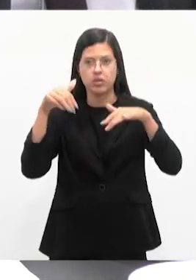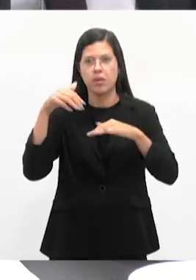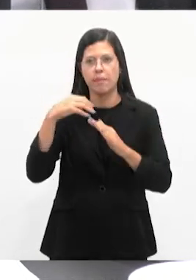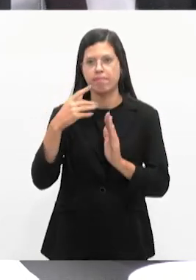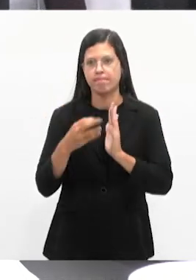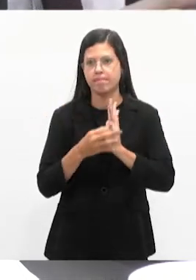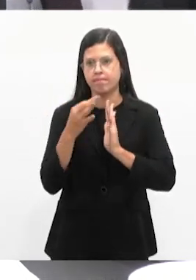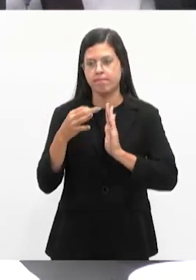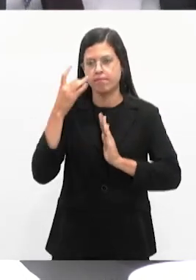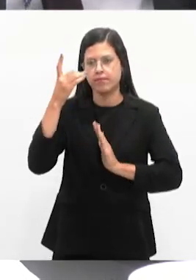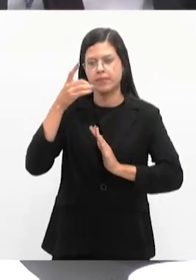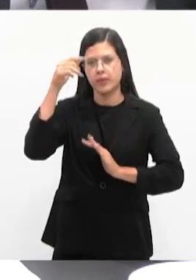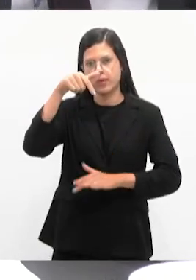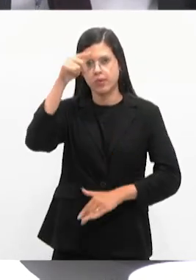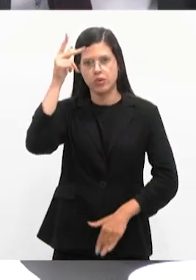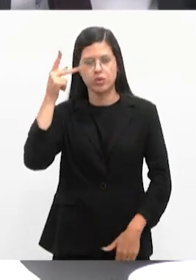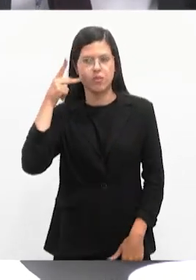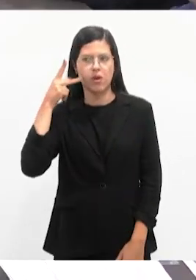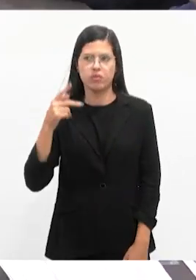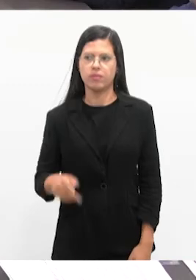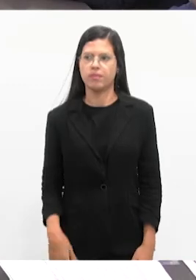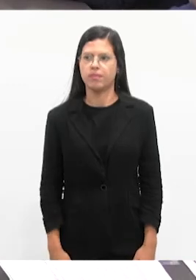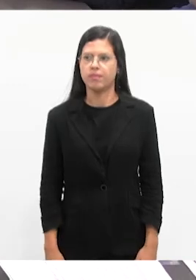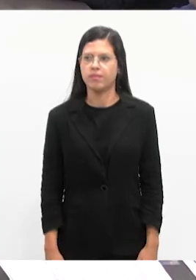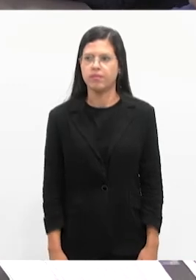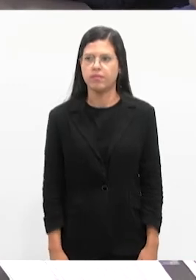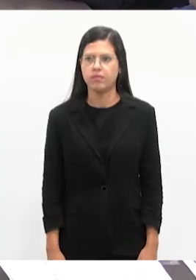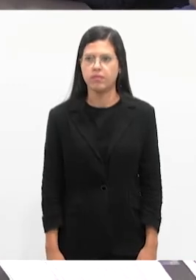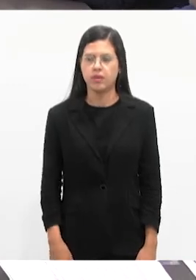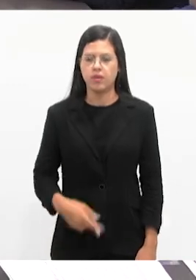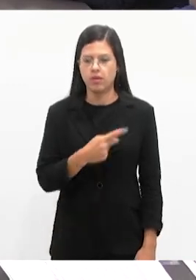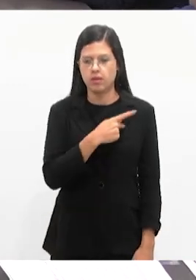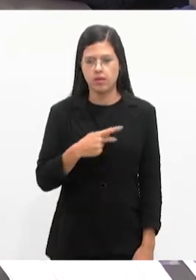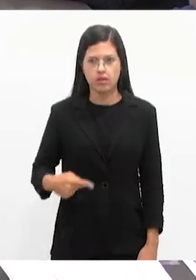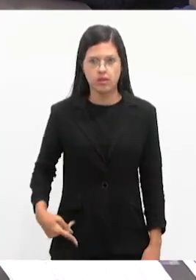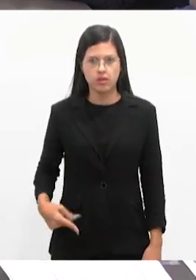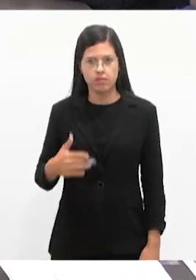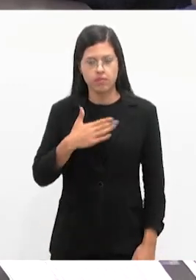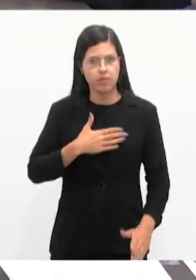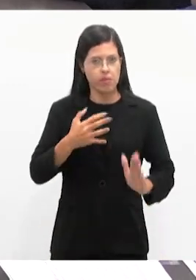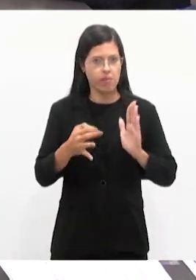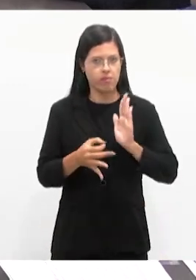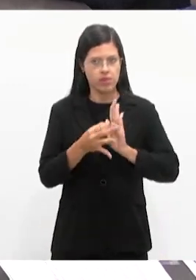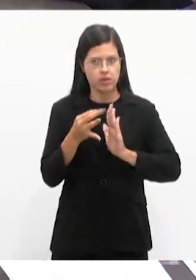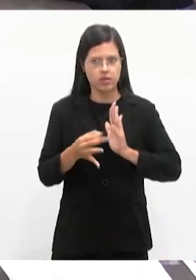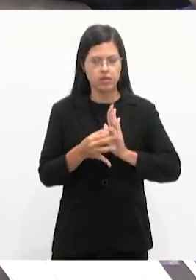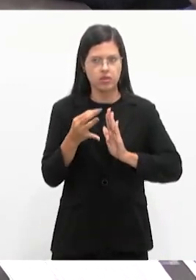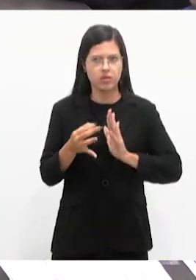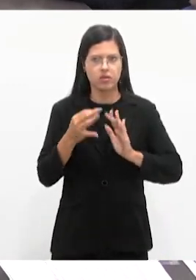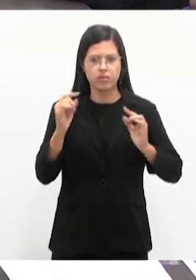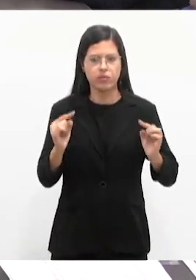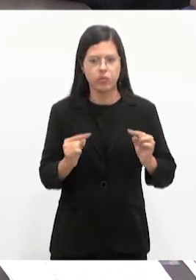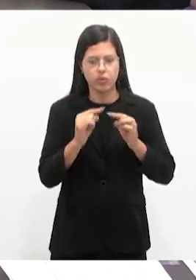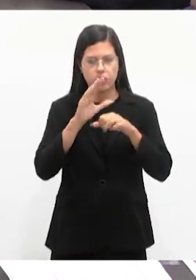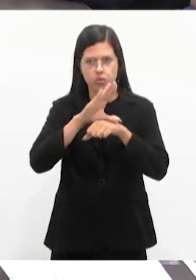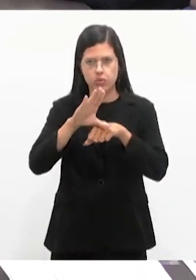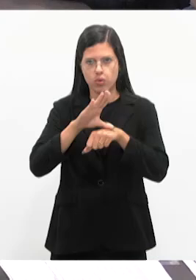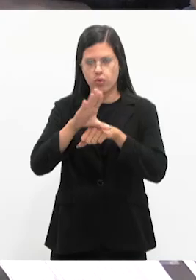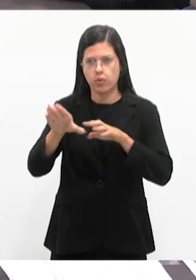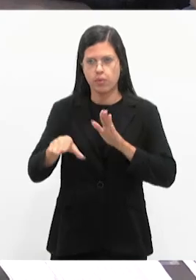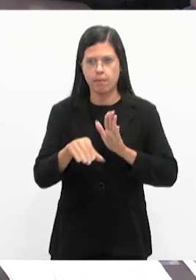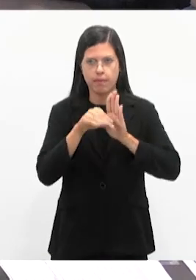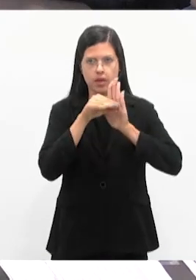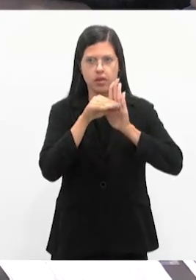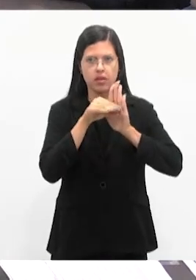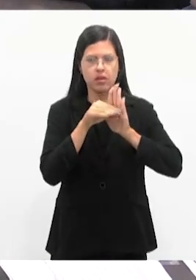Paulo. Senhor presidente, o meu parecer, evidentemente, é pela constitucionalidade com